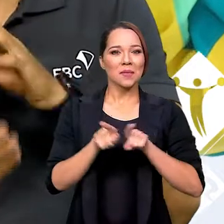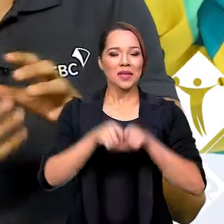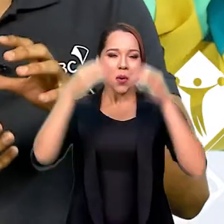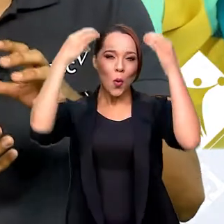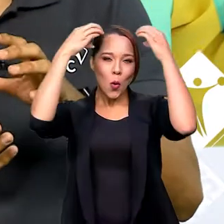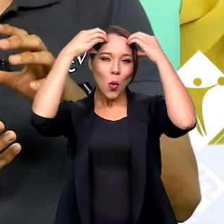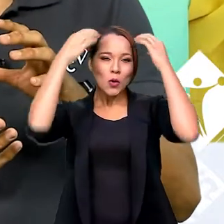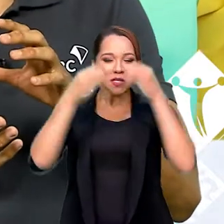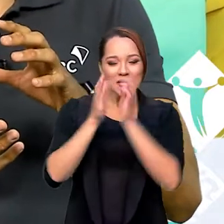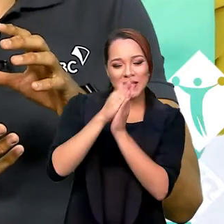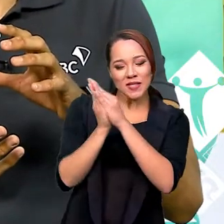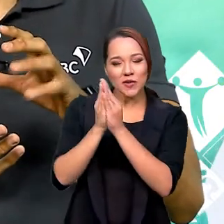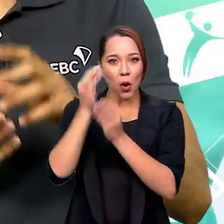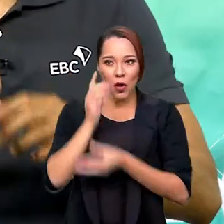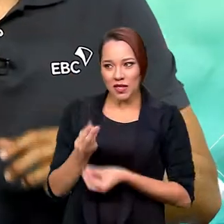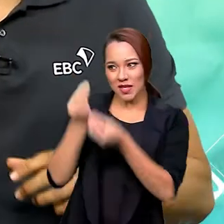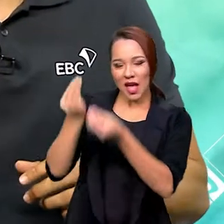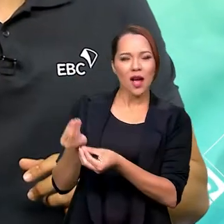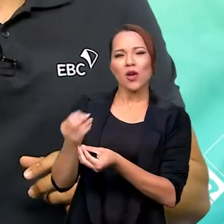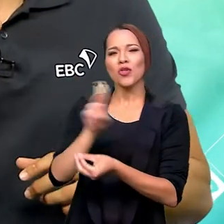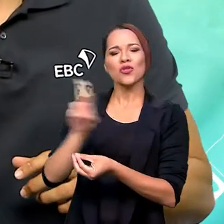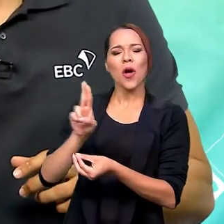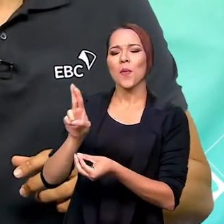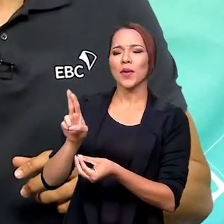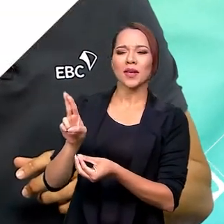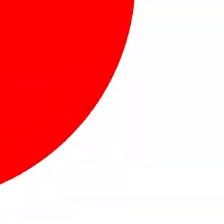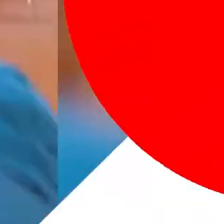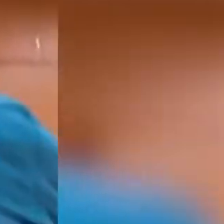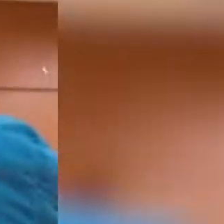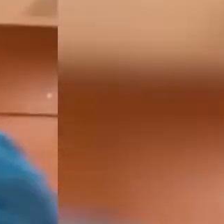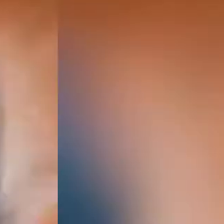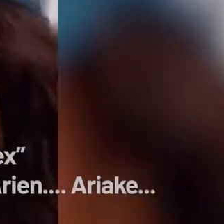aquele bichinho que o pessoal ganha no pódio. Como é que chama, Raíssa?